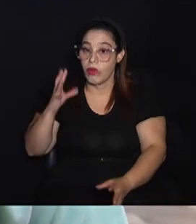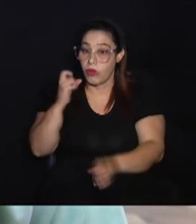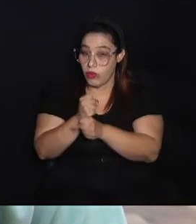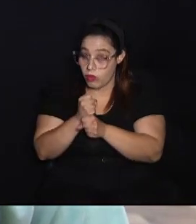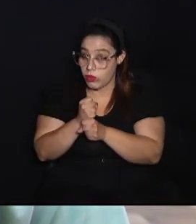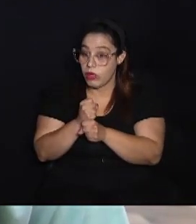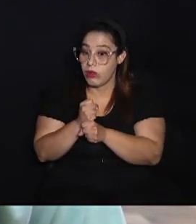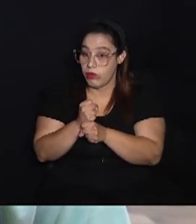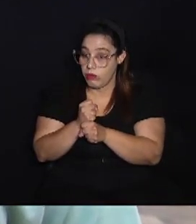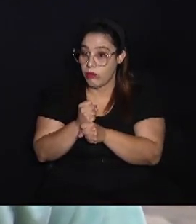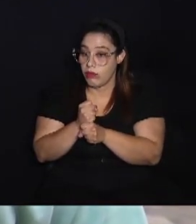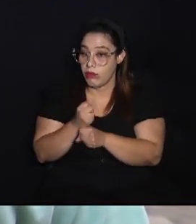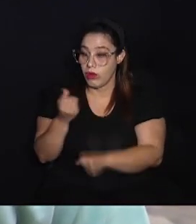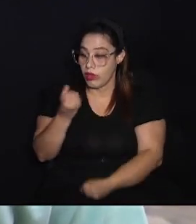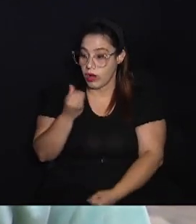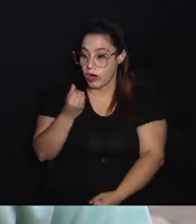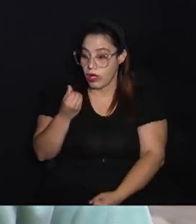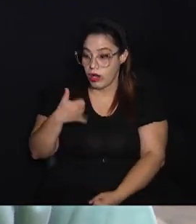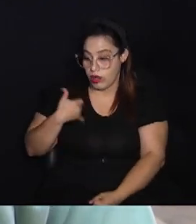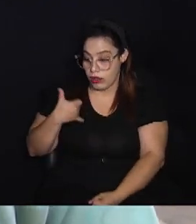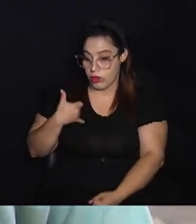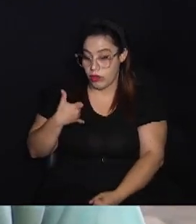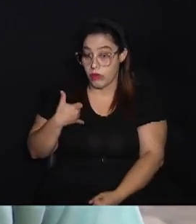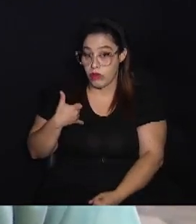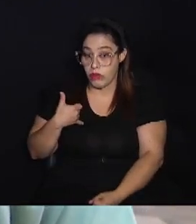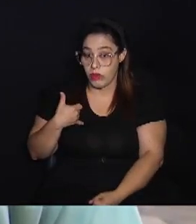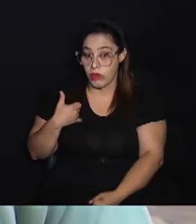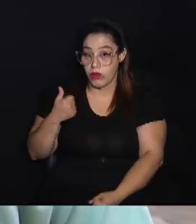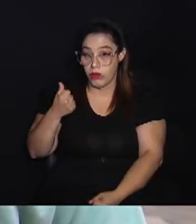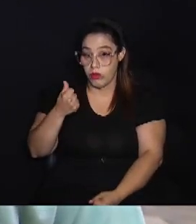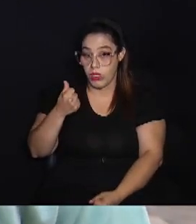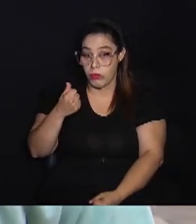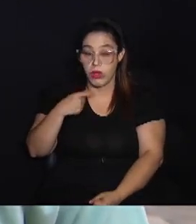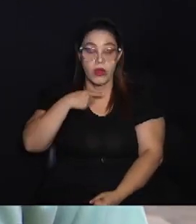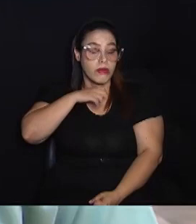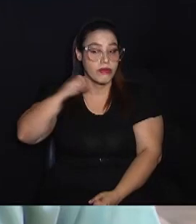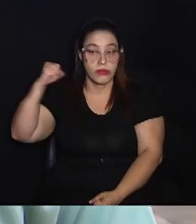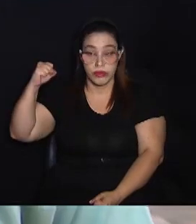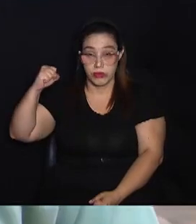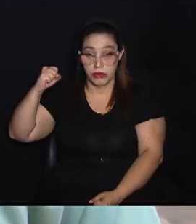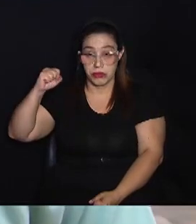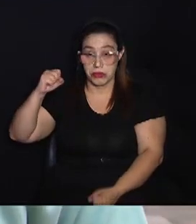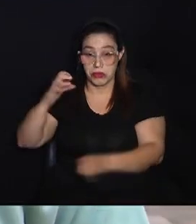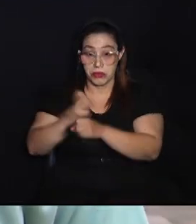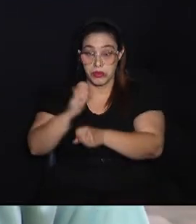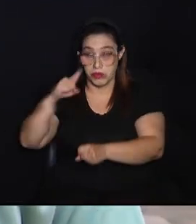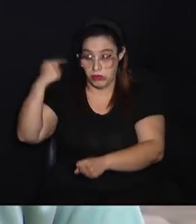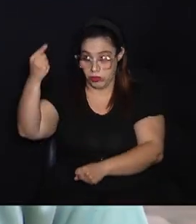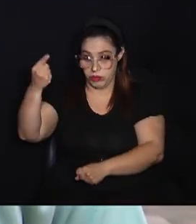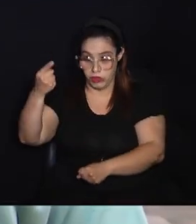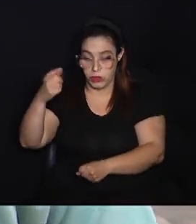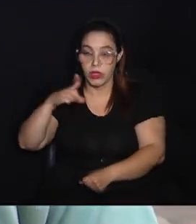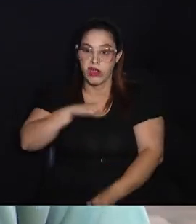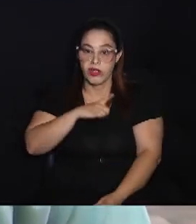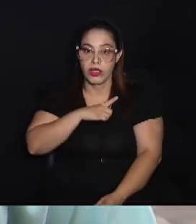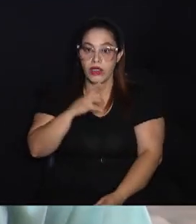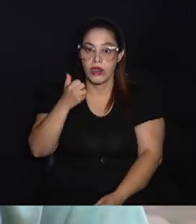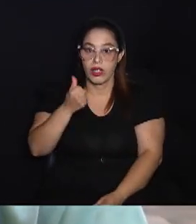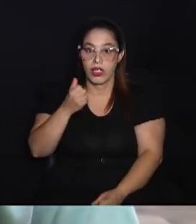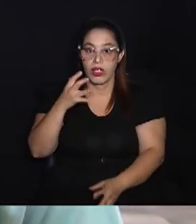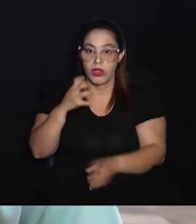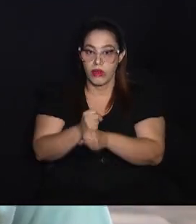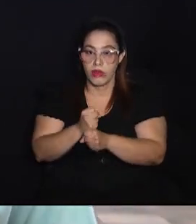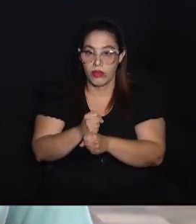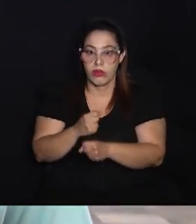completar 6 anos a partir de 1º de abril do ano que vem. Então, todas as crianças que já têm 6 anos completos não são